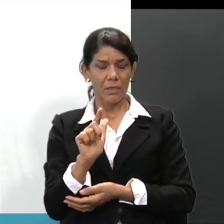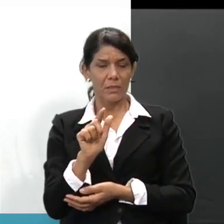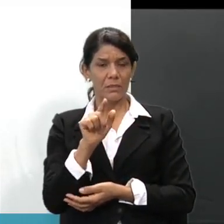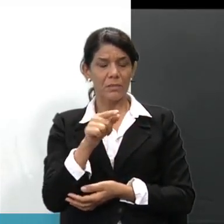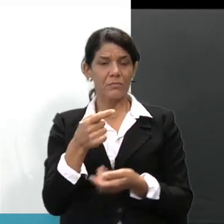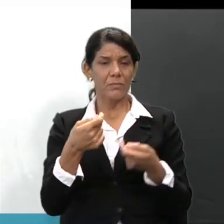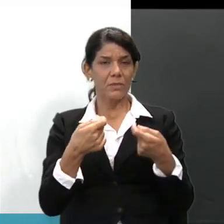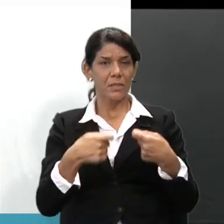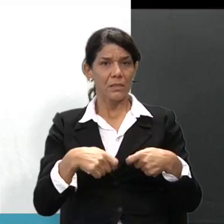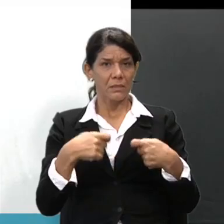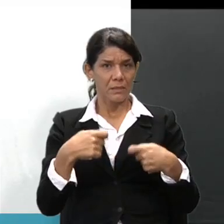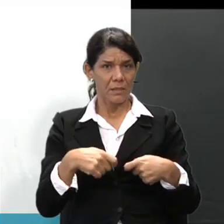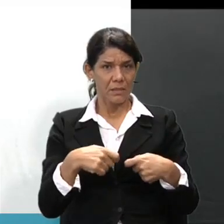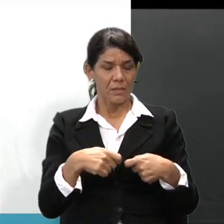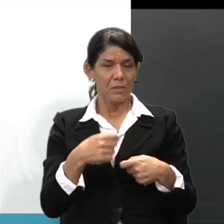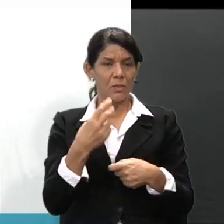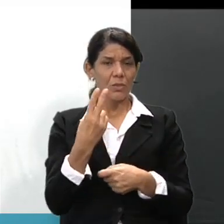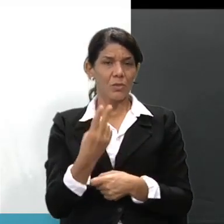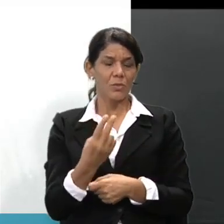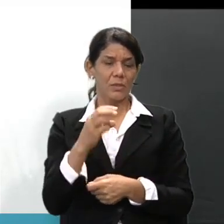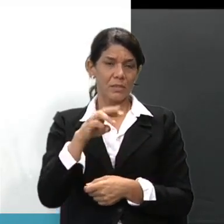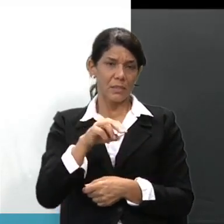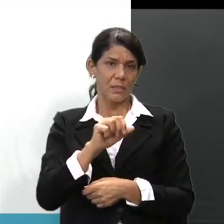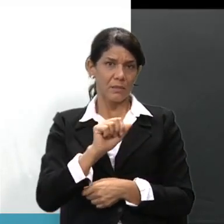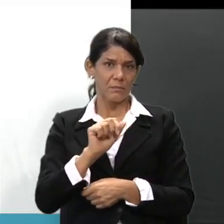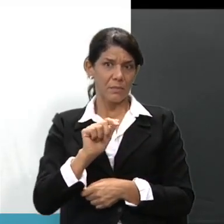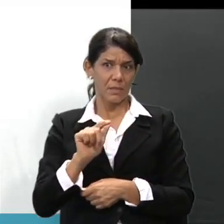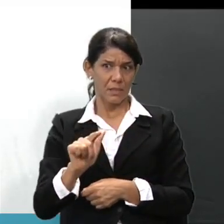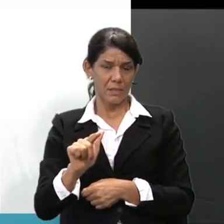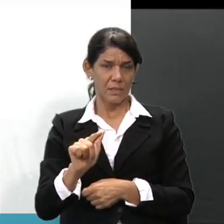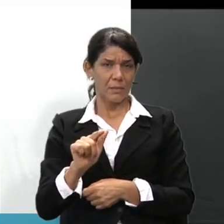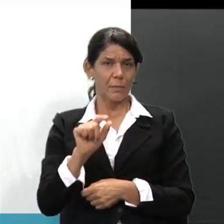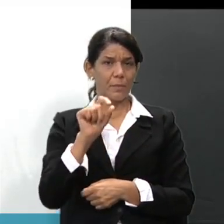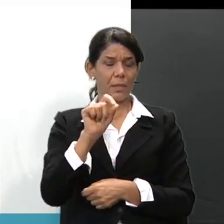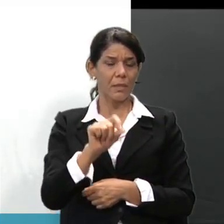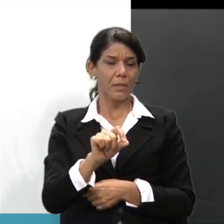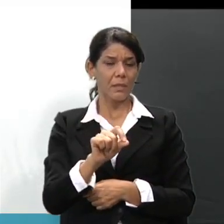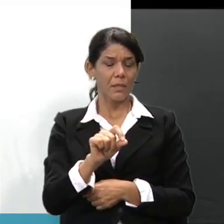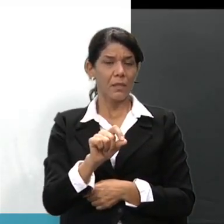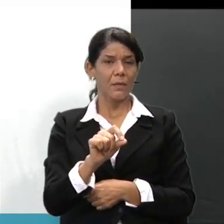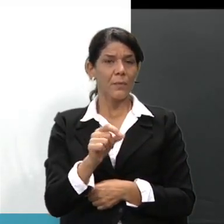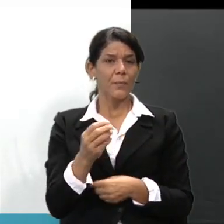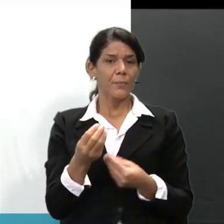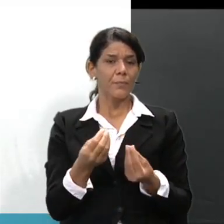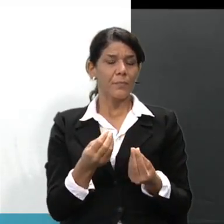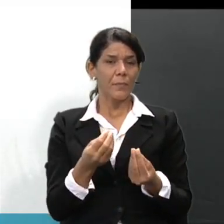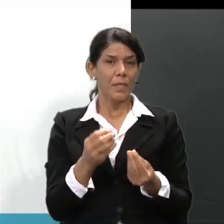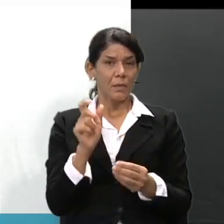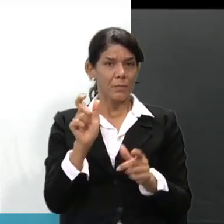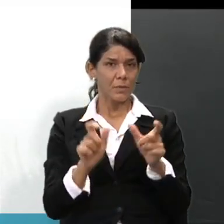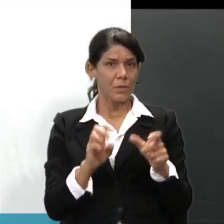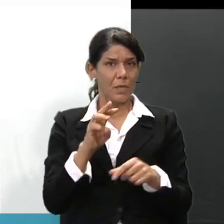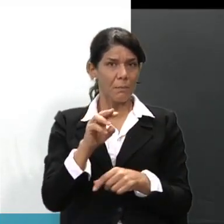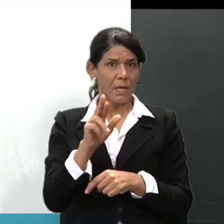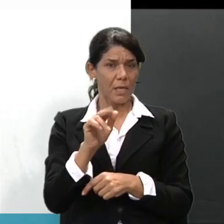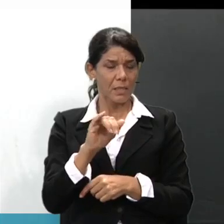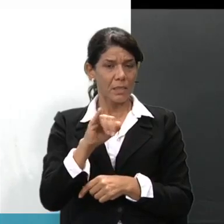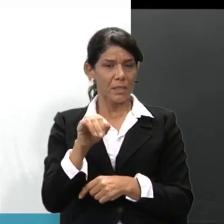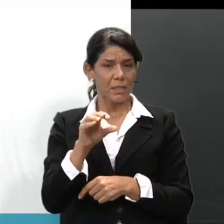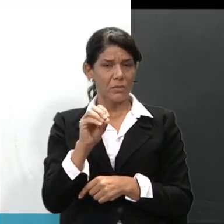serão necessários 2 ml para que a paciente Maria